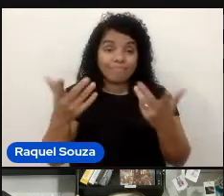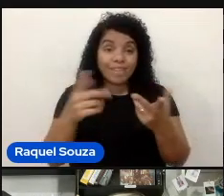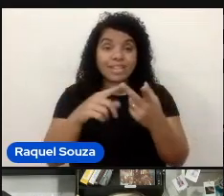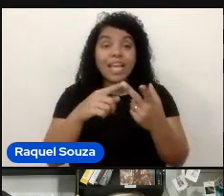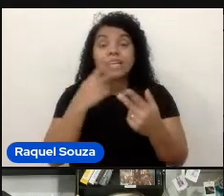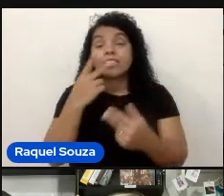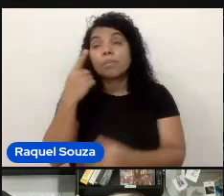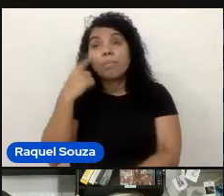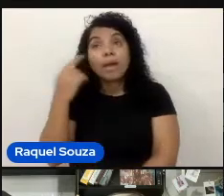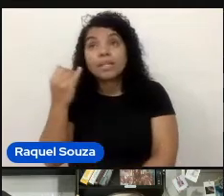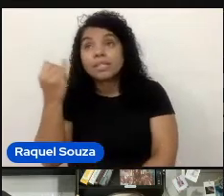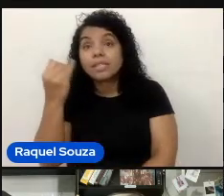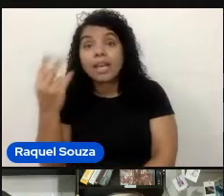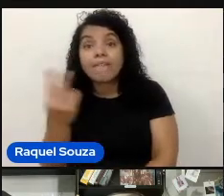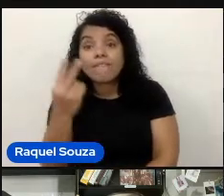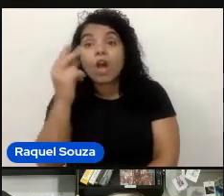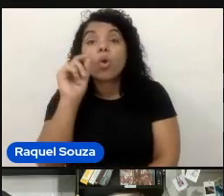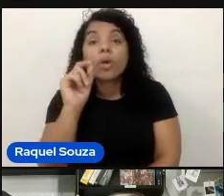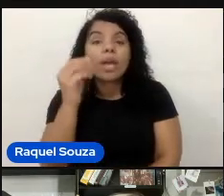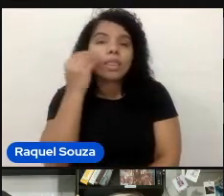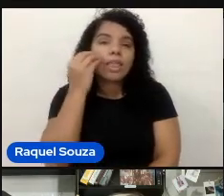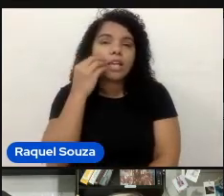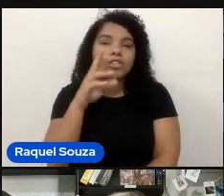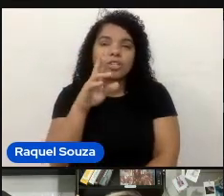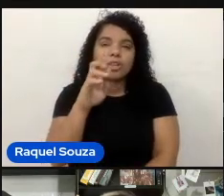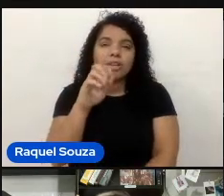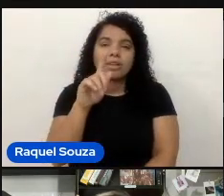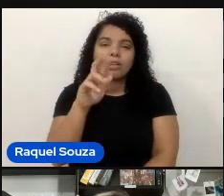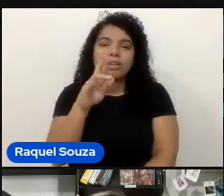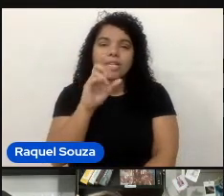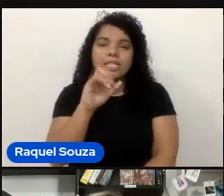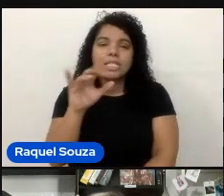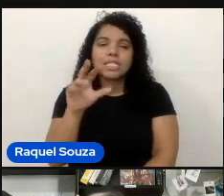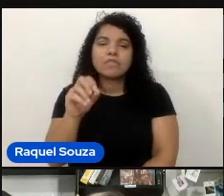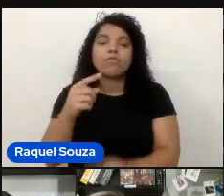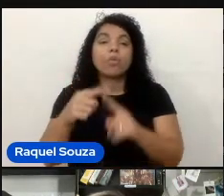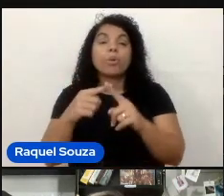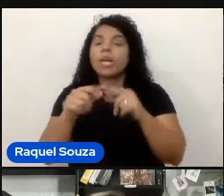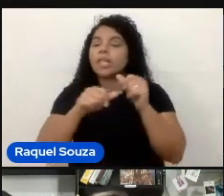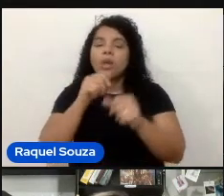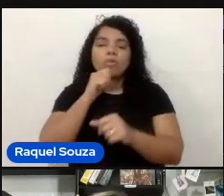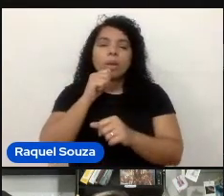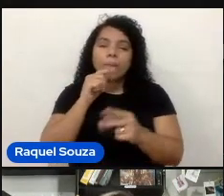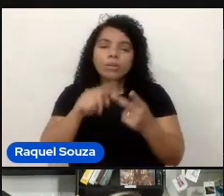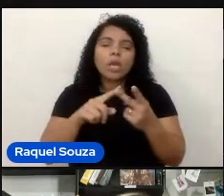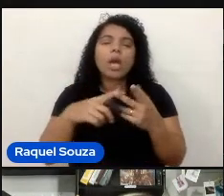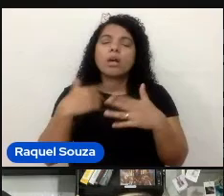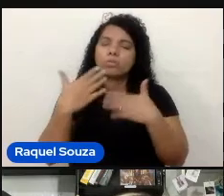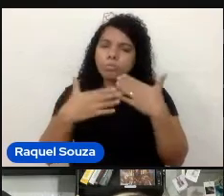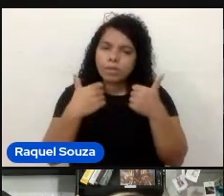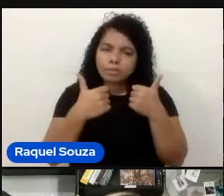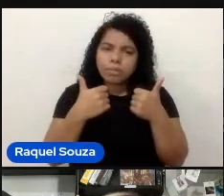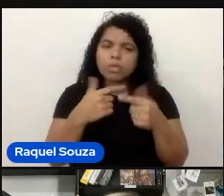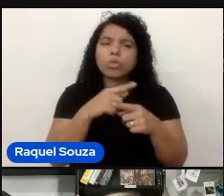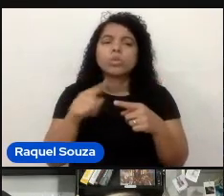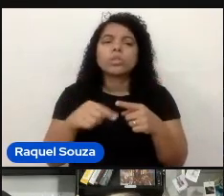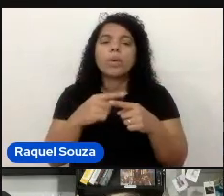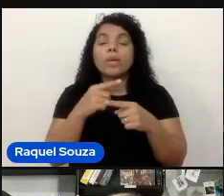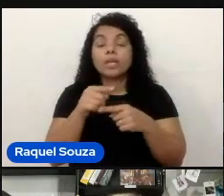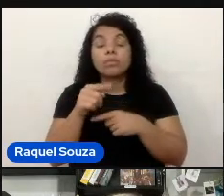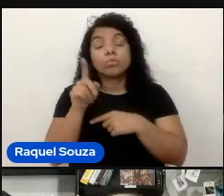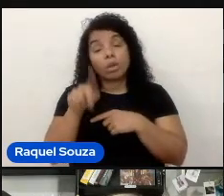é um teste regressivo. Por quê? Porque ele não está mudando, porque ele está maduro. Então, isso traz um ganho